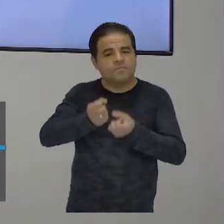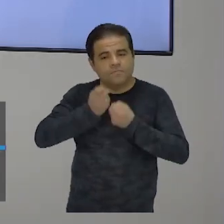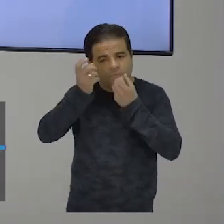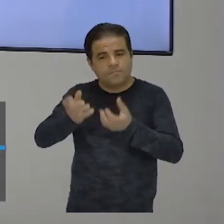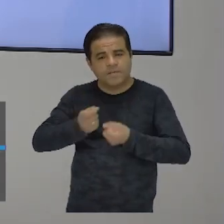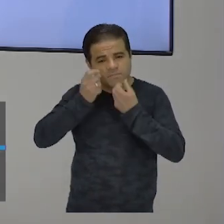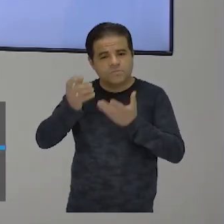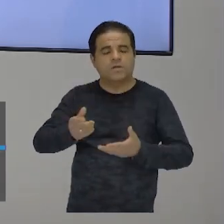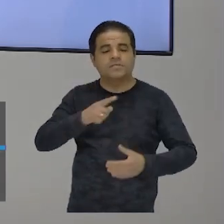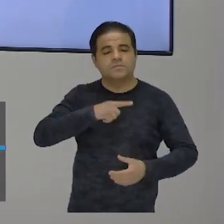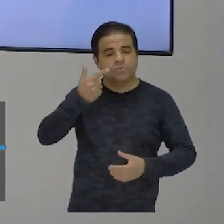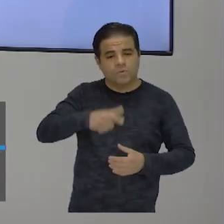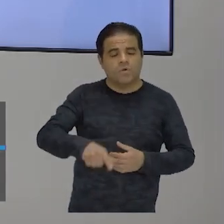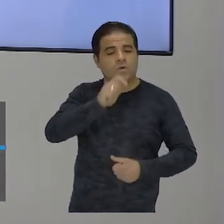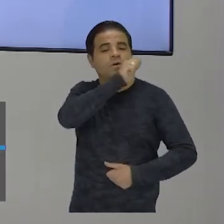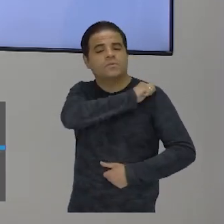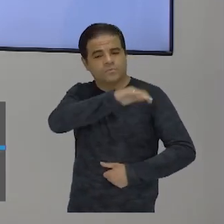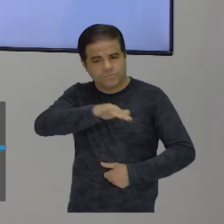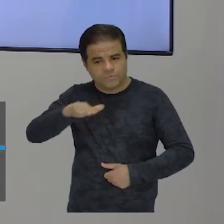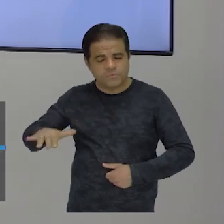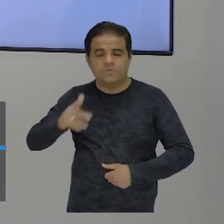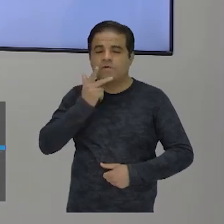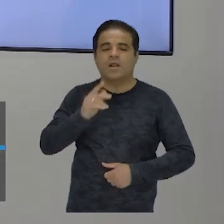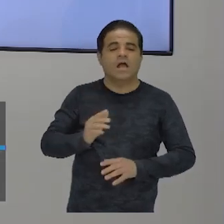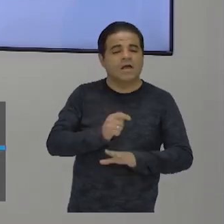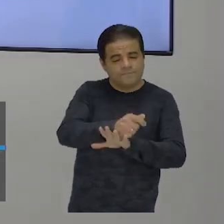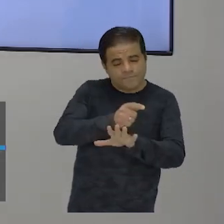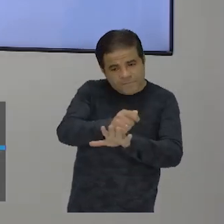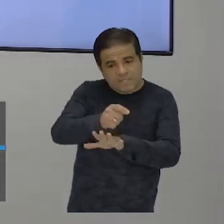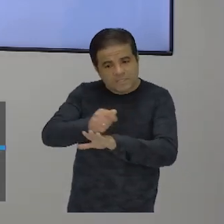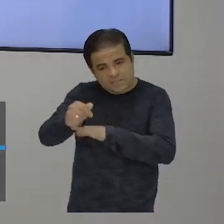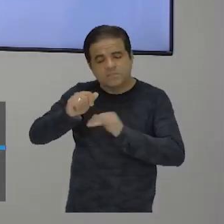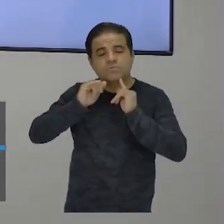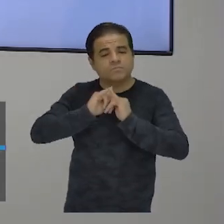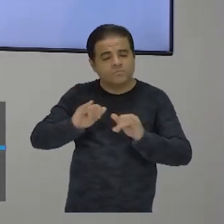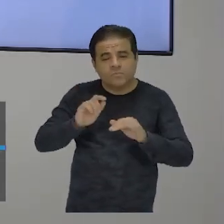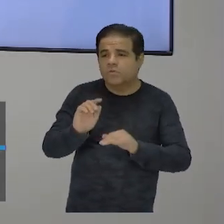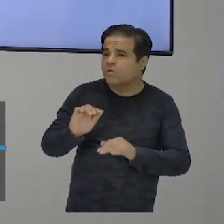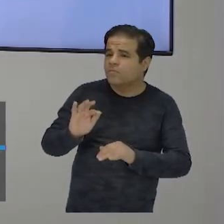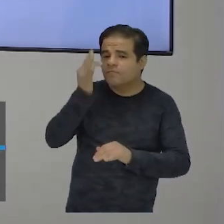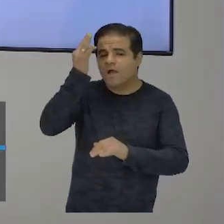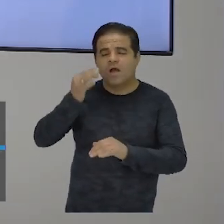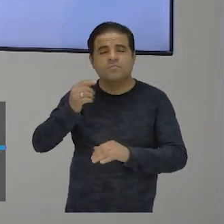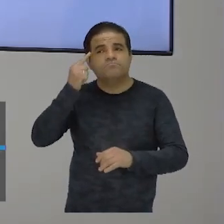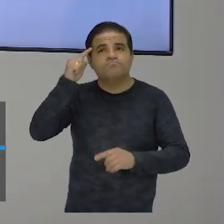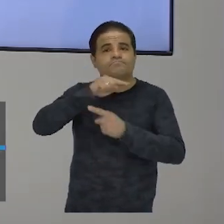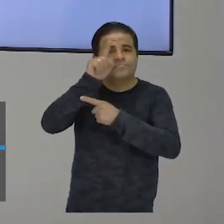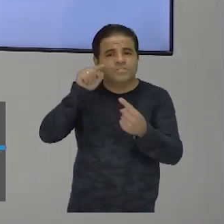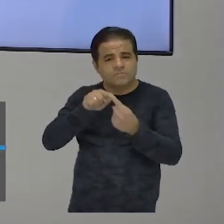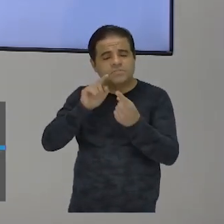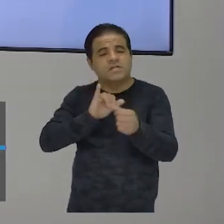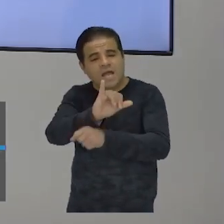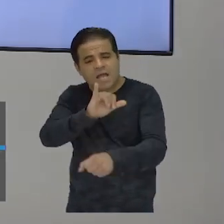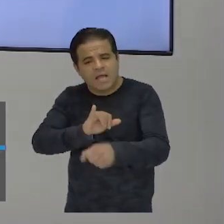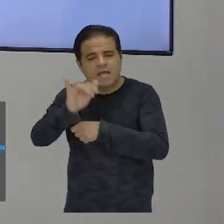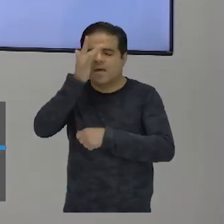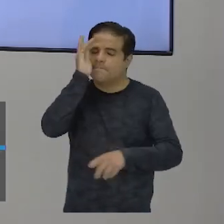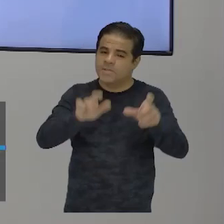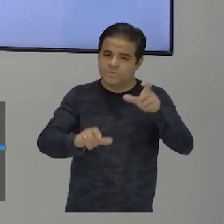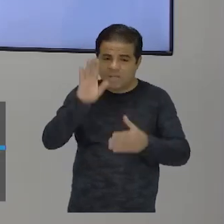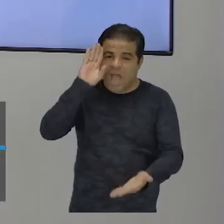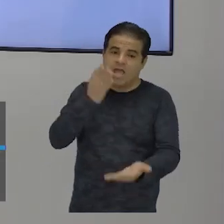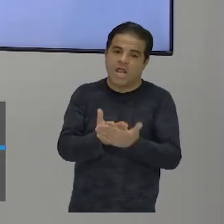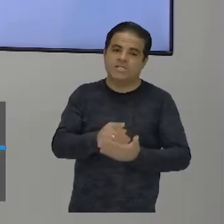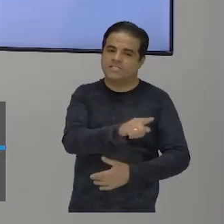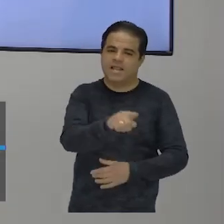ó. O aluno fala que fake news são notícias falsas com a intenção de enganar pessoas que acreditam